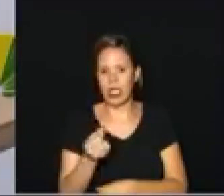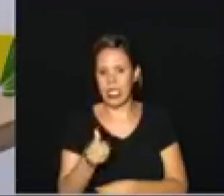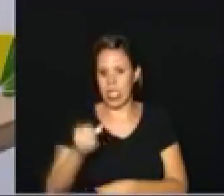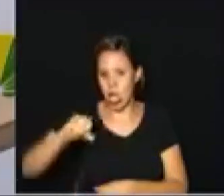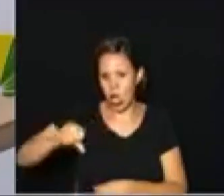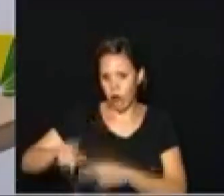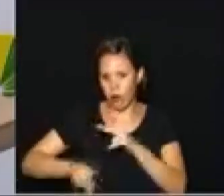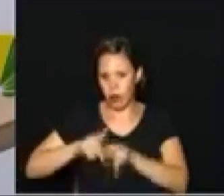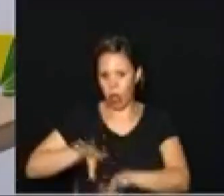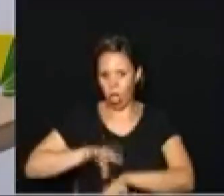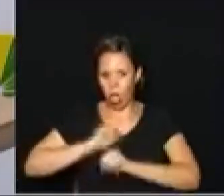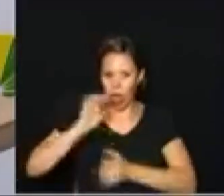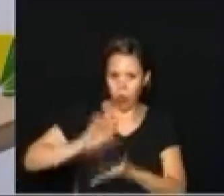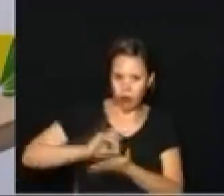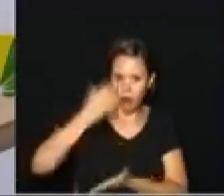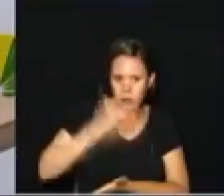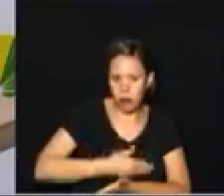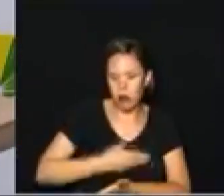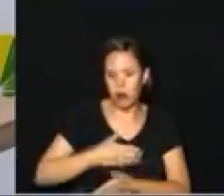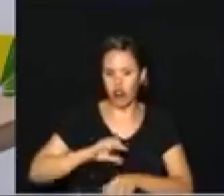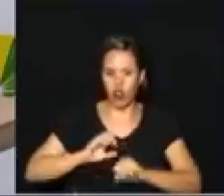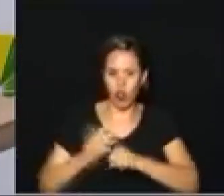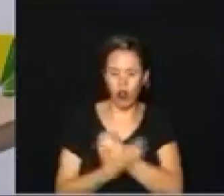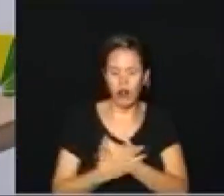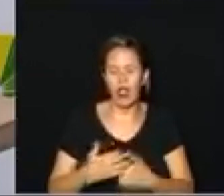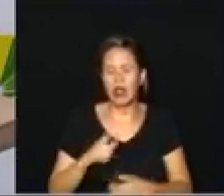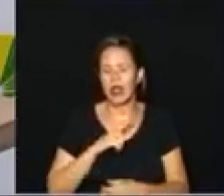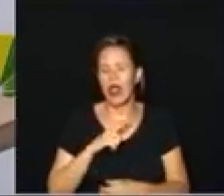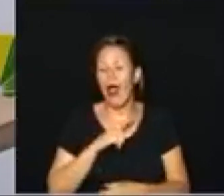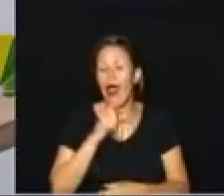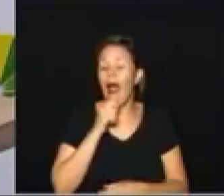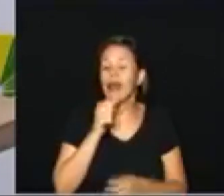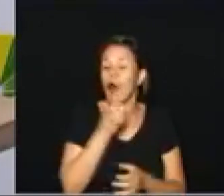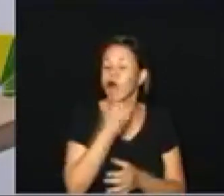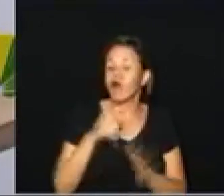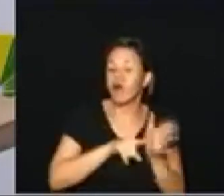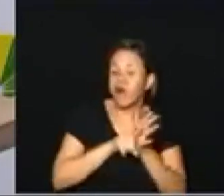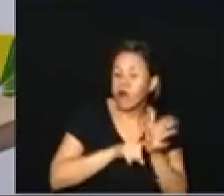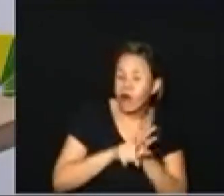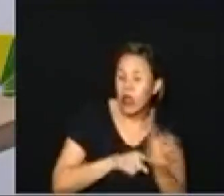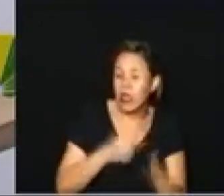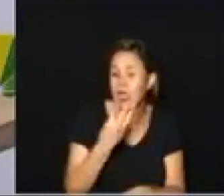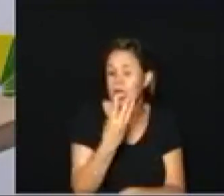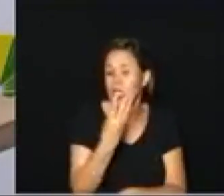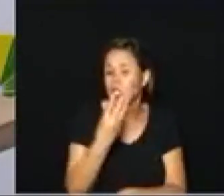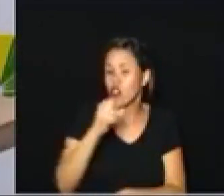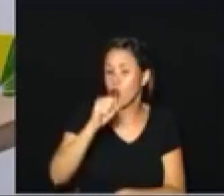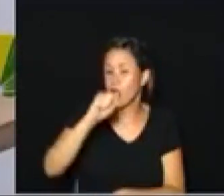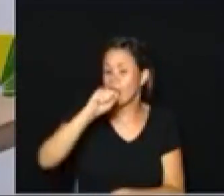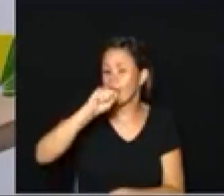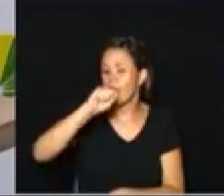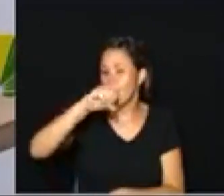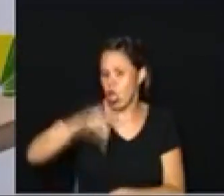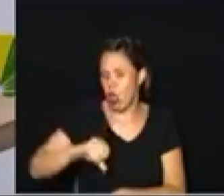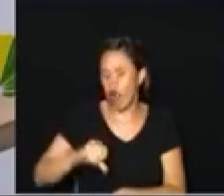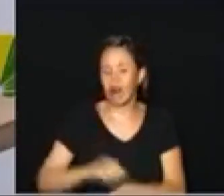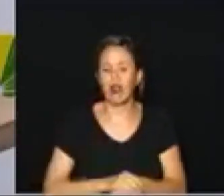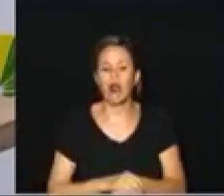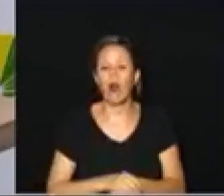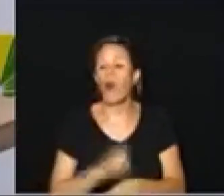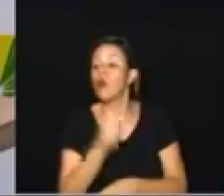1.869 casos confirmados. Nós temos em investigação 389. Nós